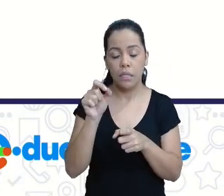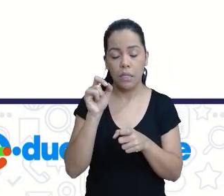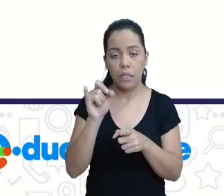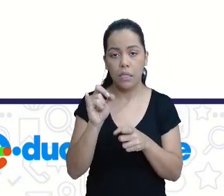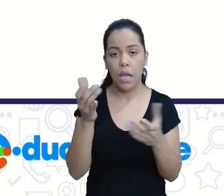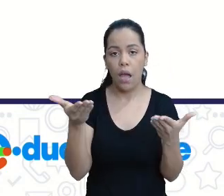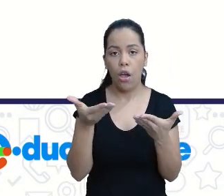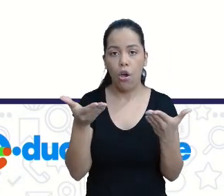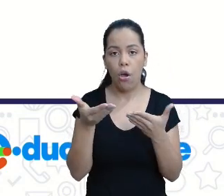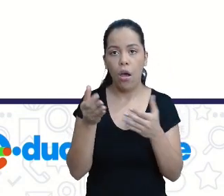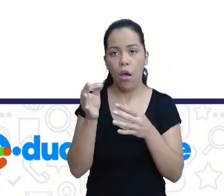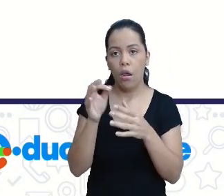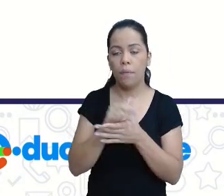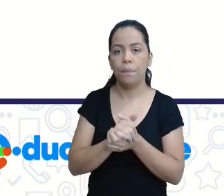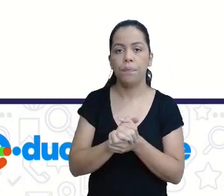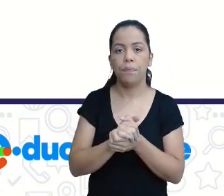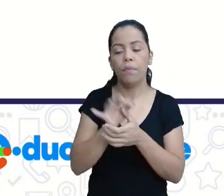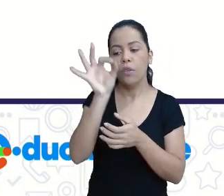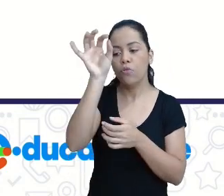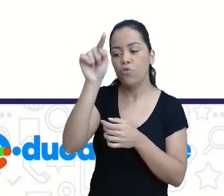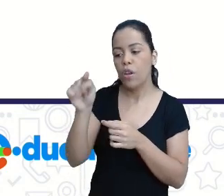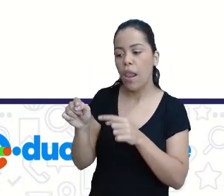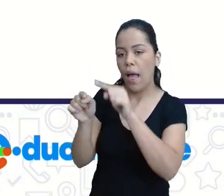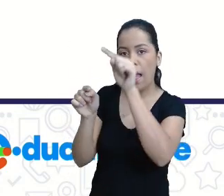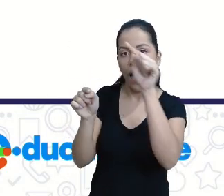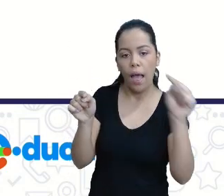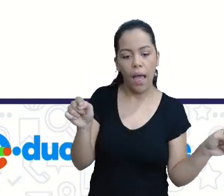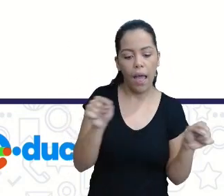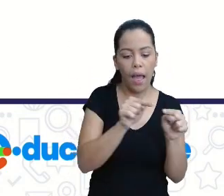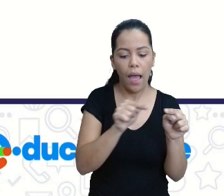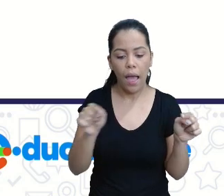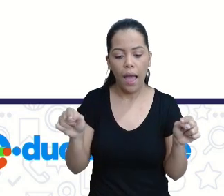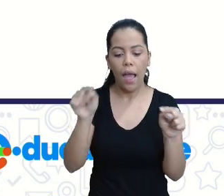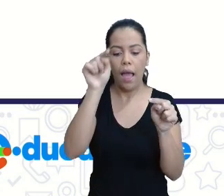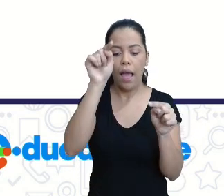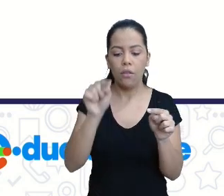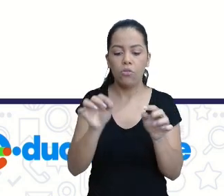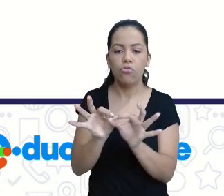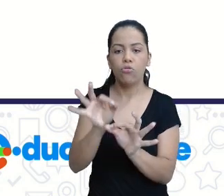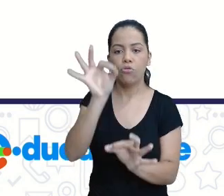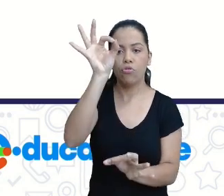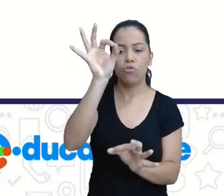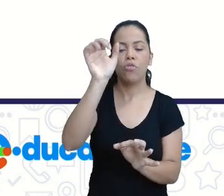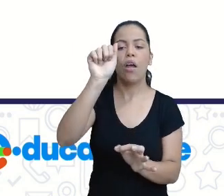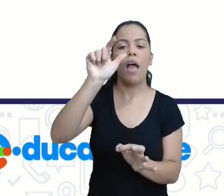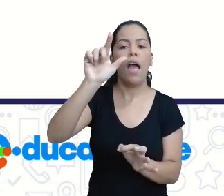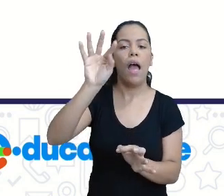certo? Lados, a hipotenusa no caso, né, os catetos, a altura e as